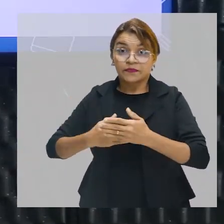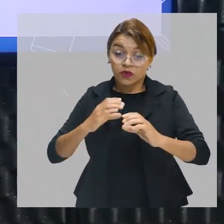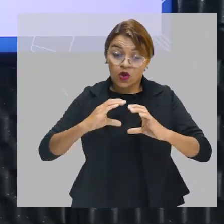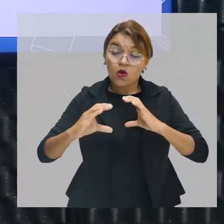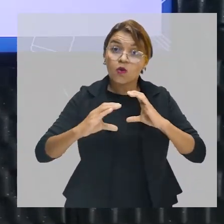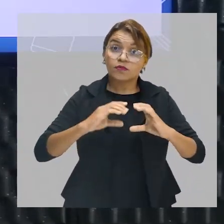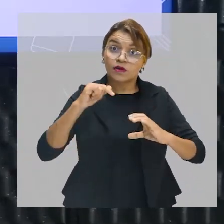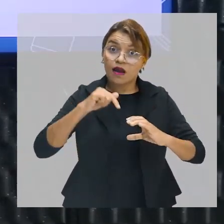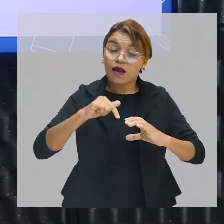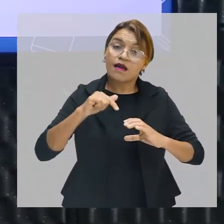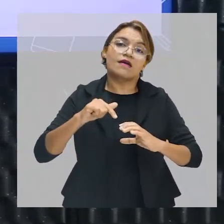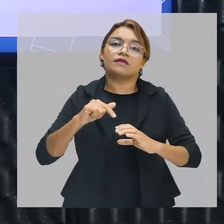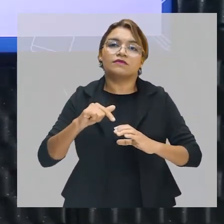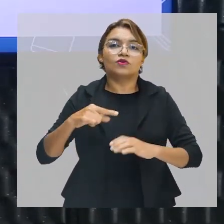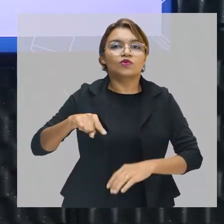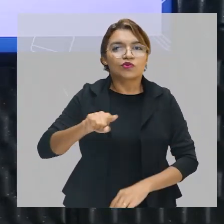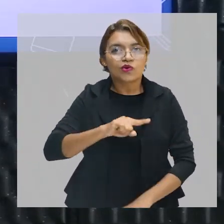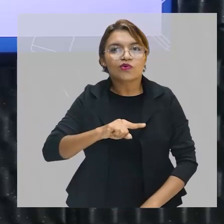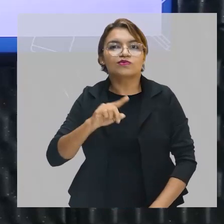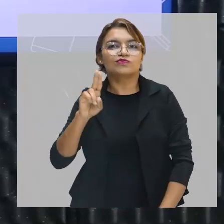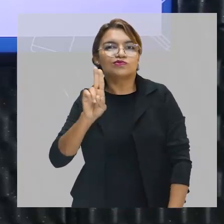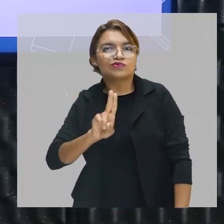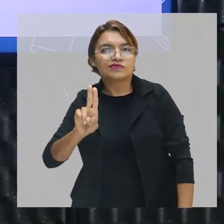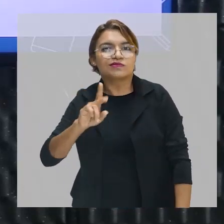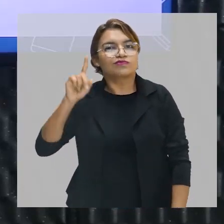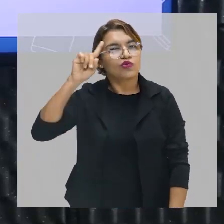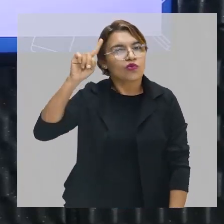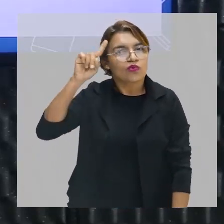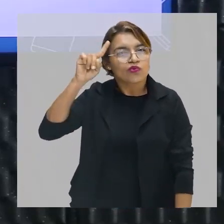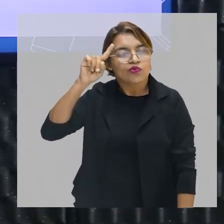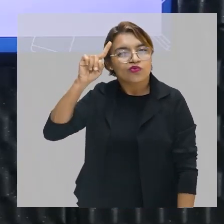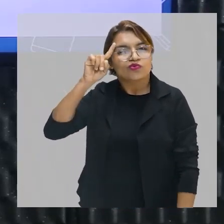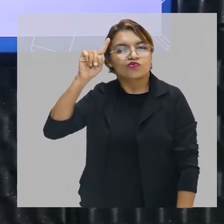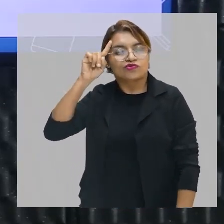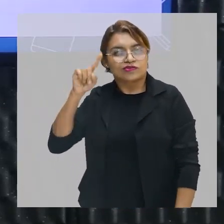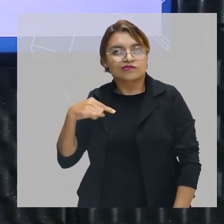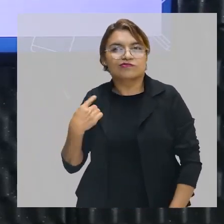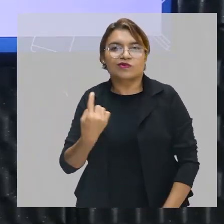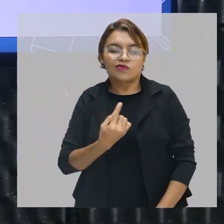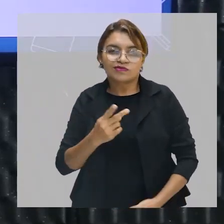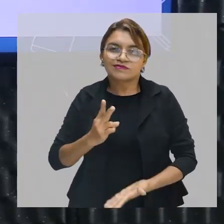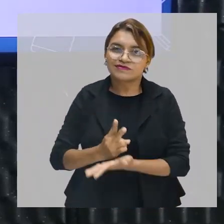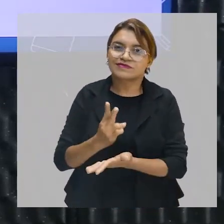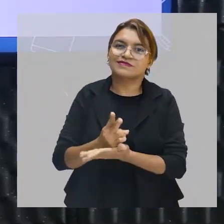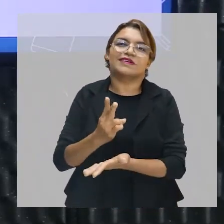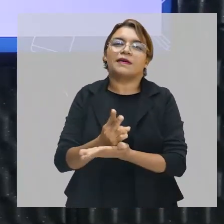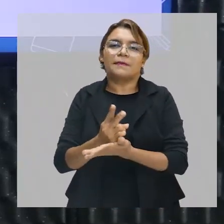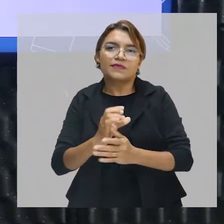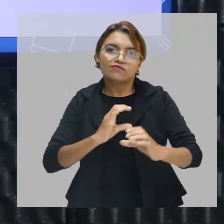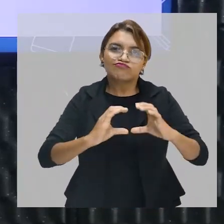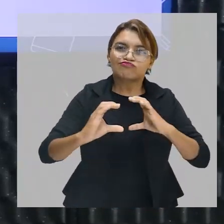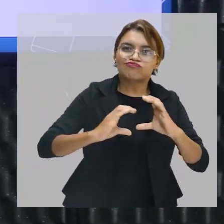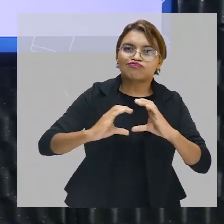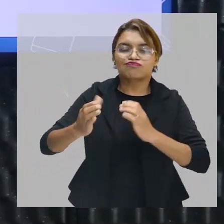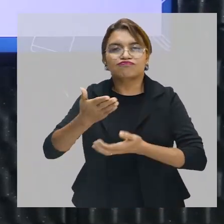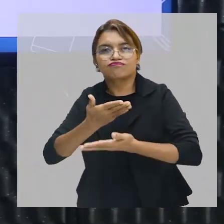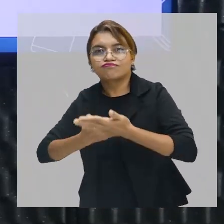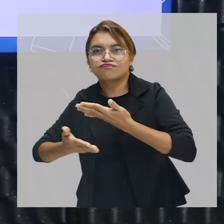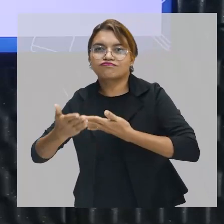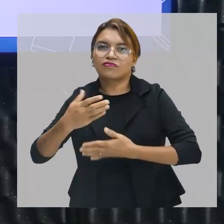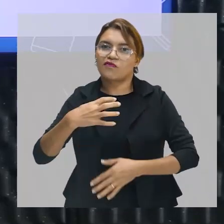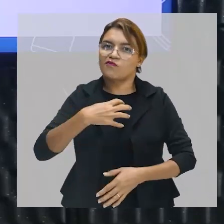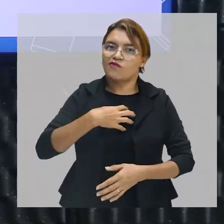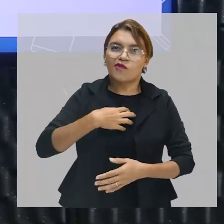faz parte do nosso dia a dia. Ela está o tempo todo ali presente. Sempre estamos nos comunicando de alguma